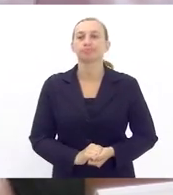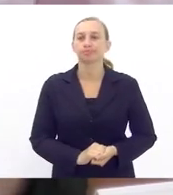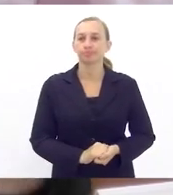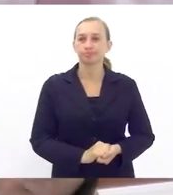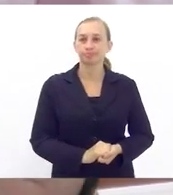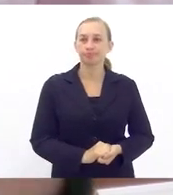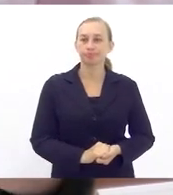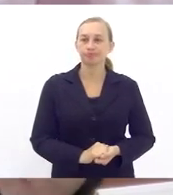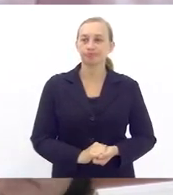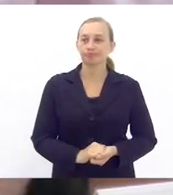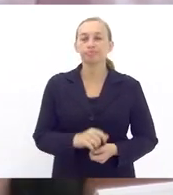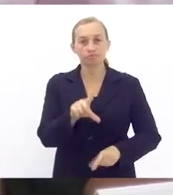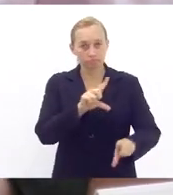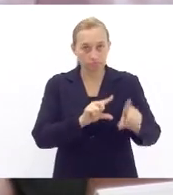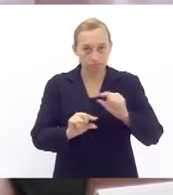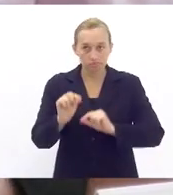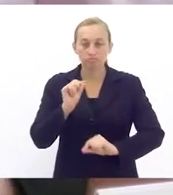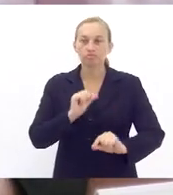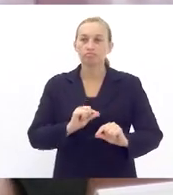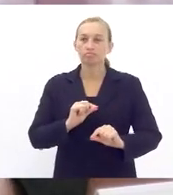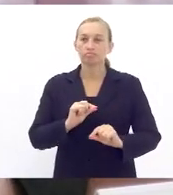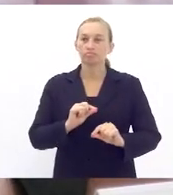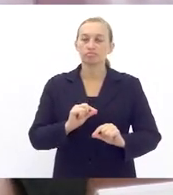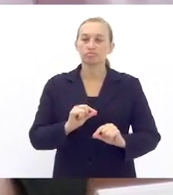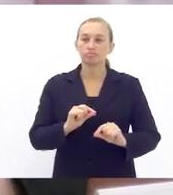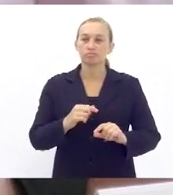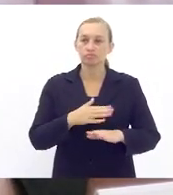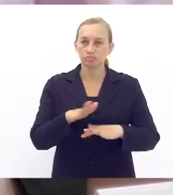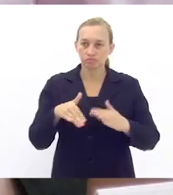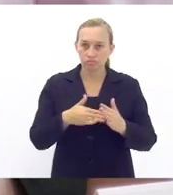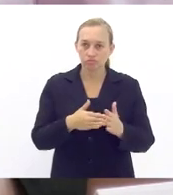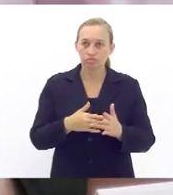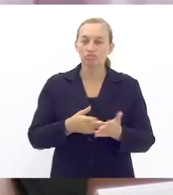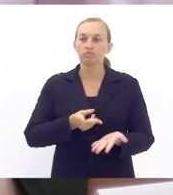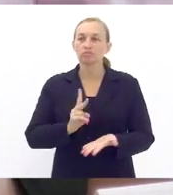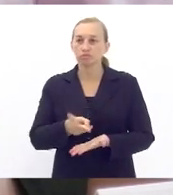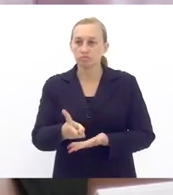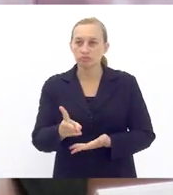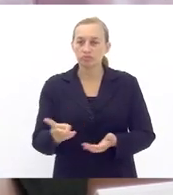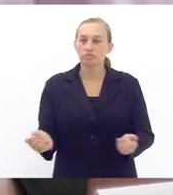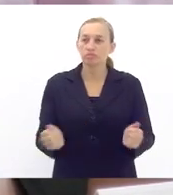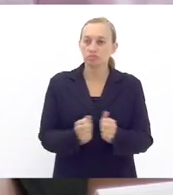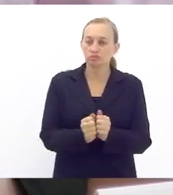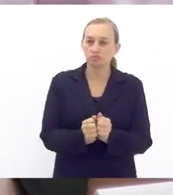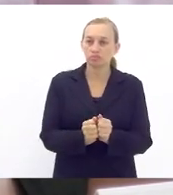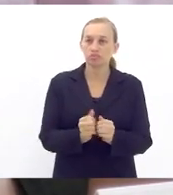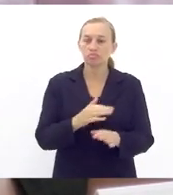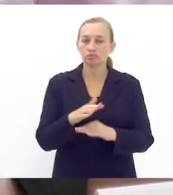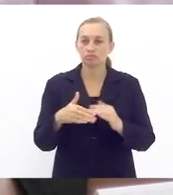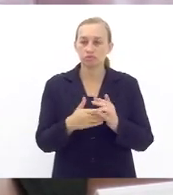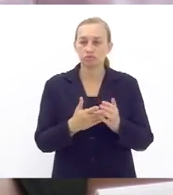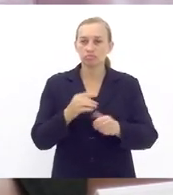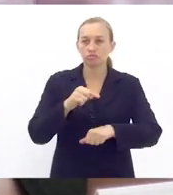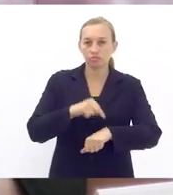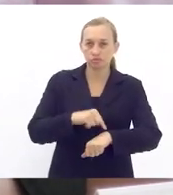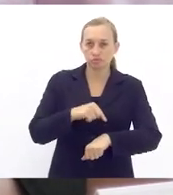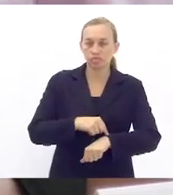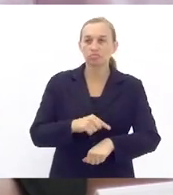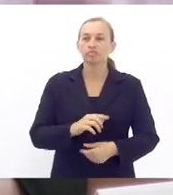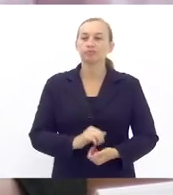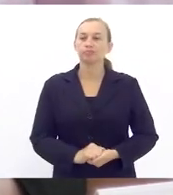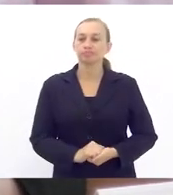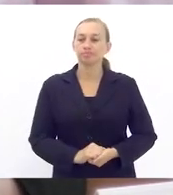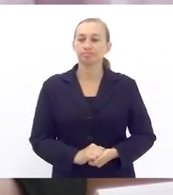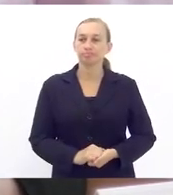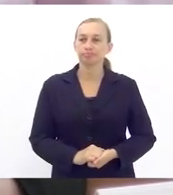escolha né da grande maioria então eu sempre participei todos os atos e aí paralelamente